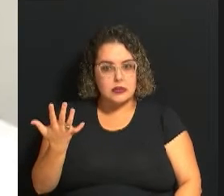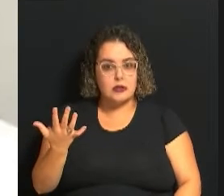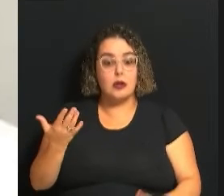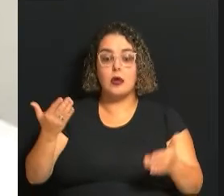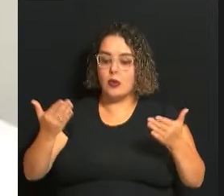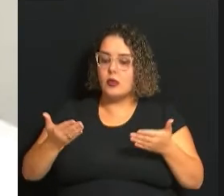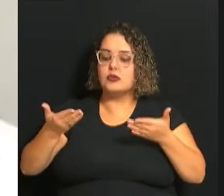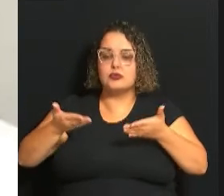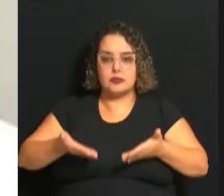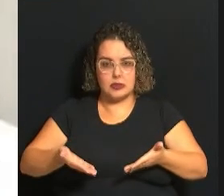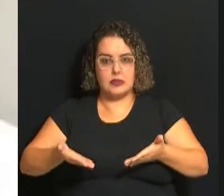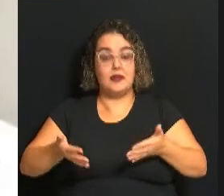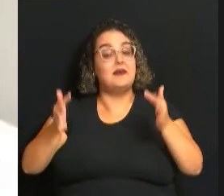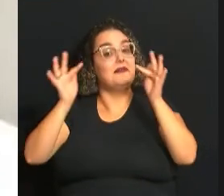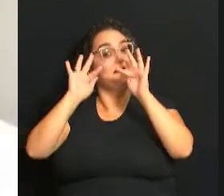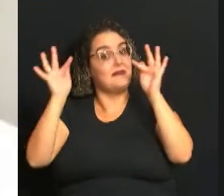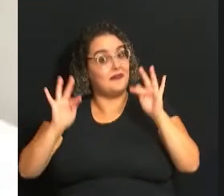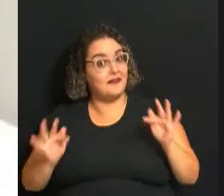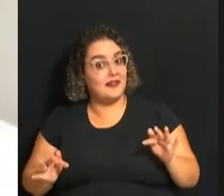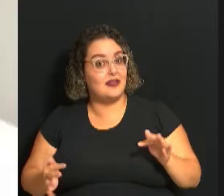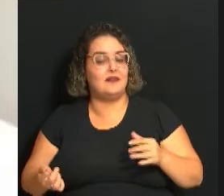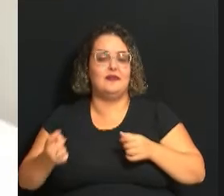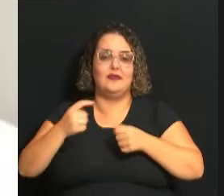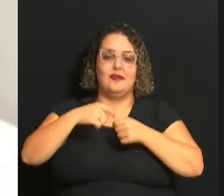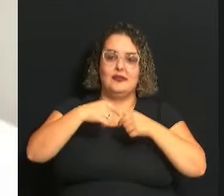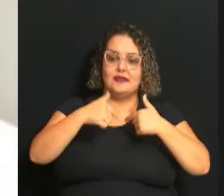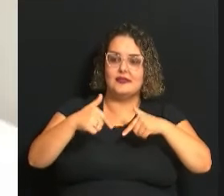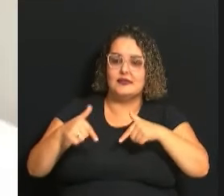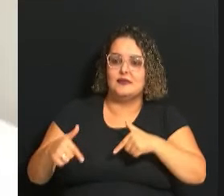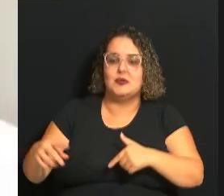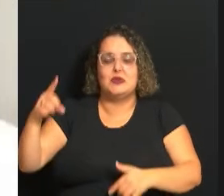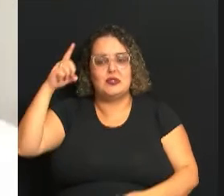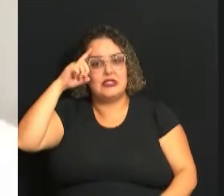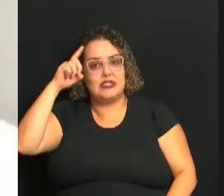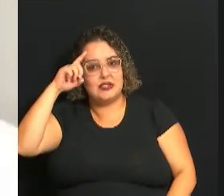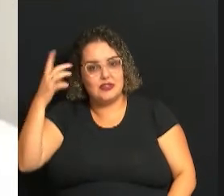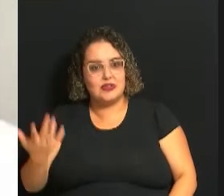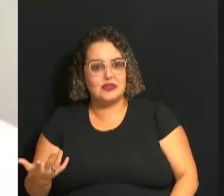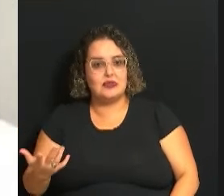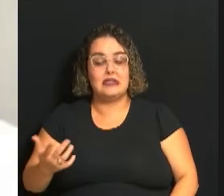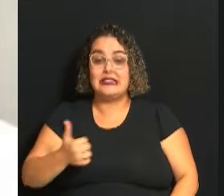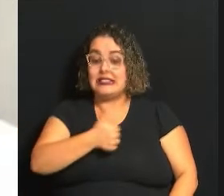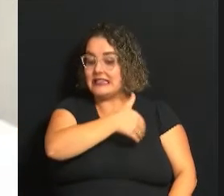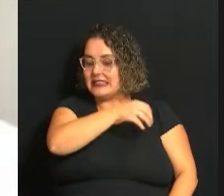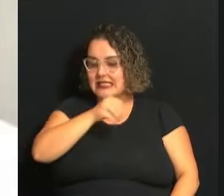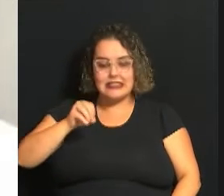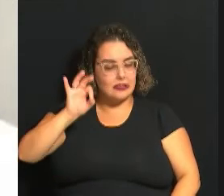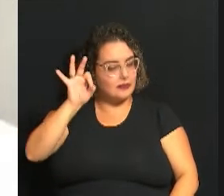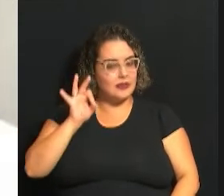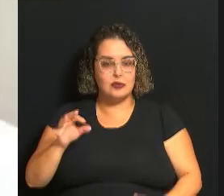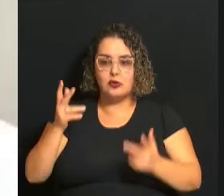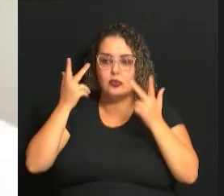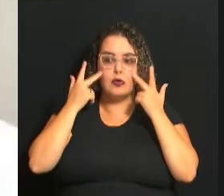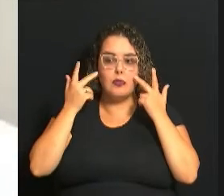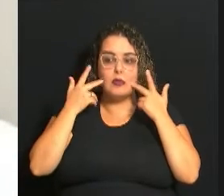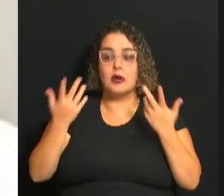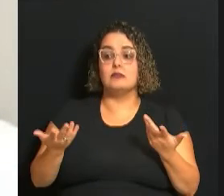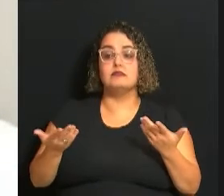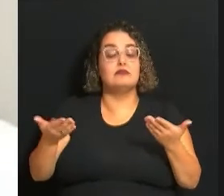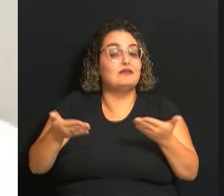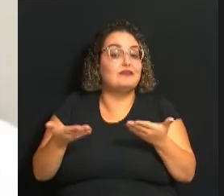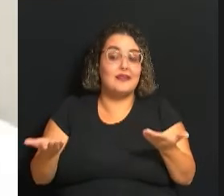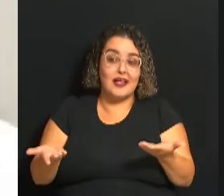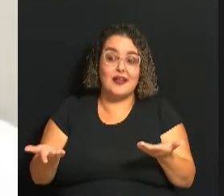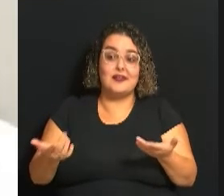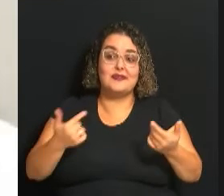né? Feliz, retomei meus trabalhos. Graças a Deus, minha rotina, né, voltou 100% ao normal, né? E agora eu voltei a